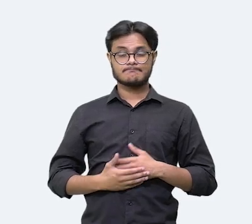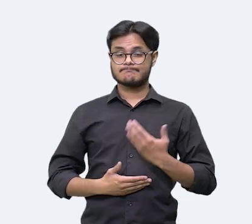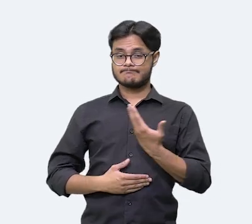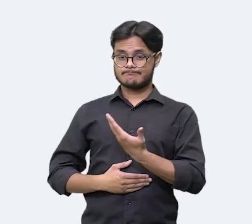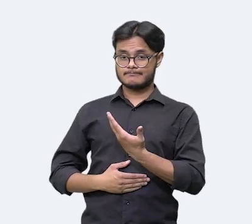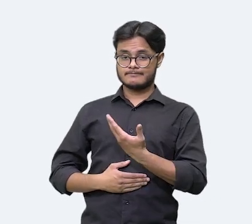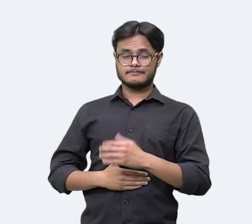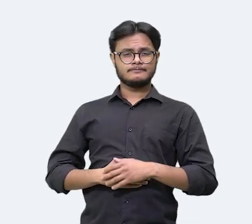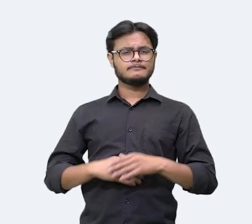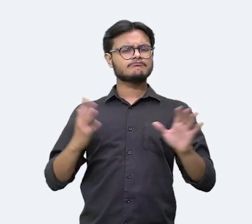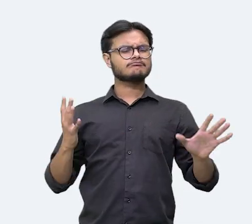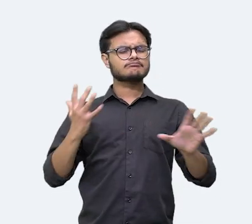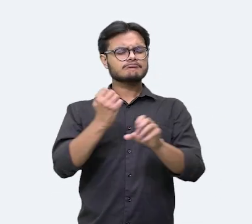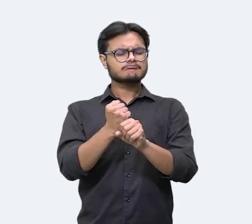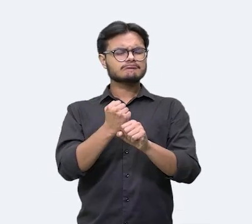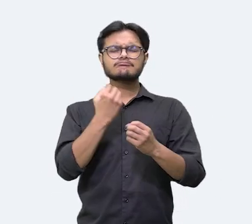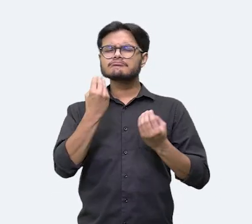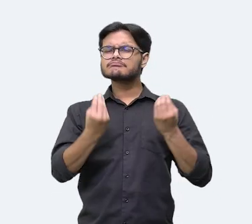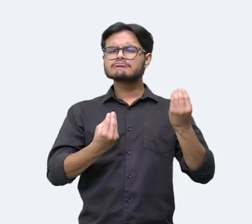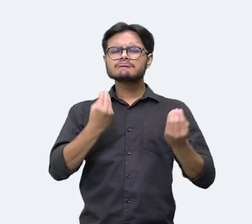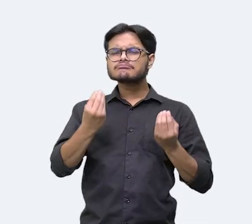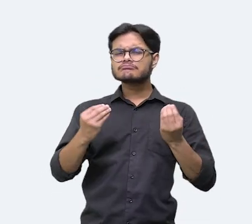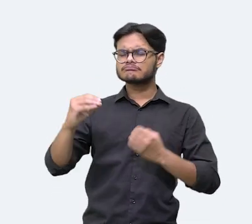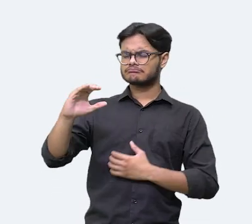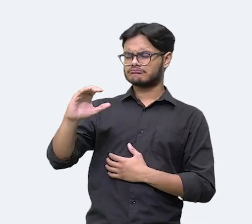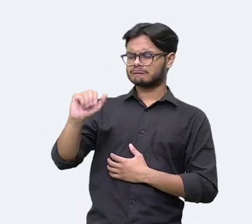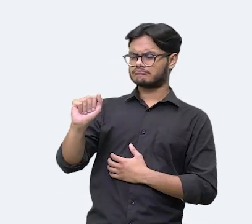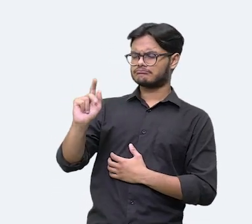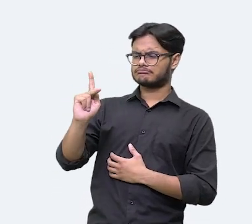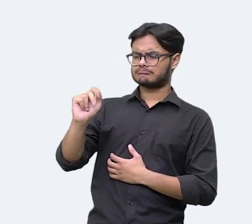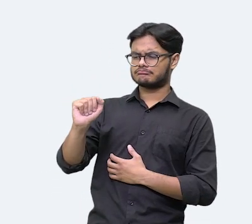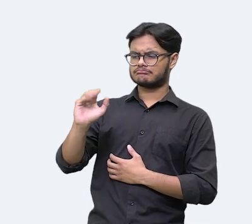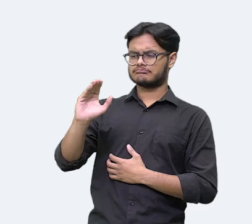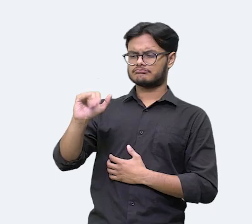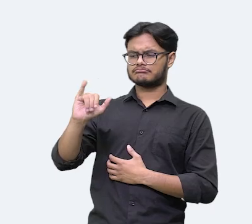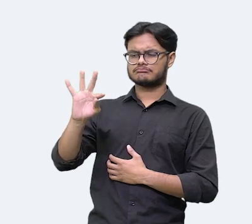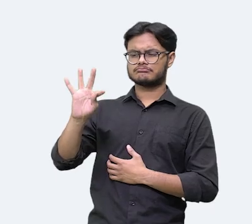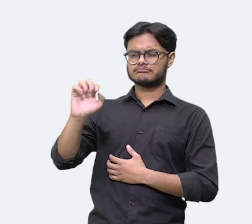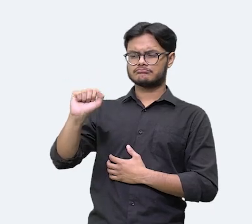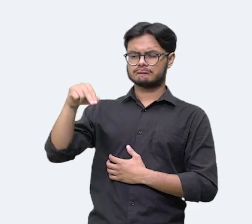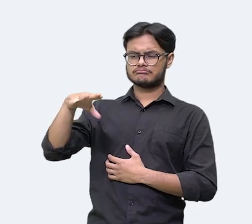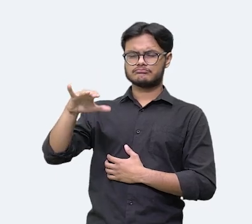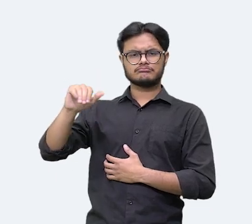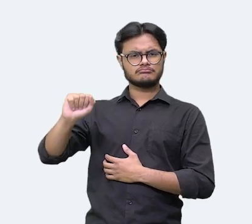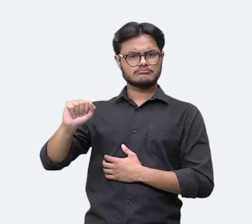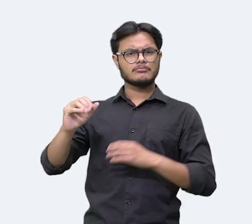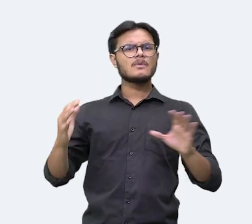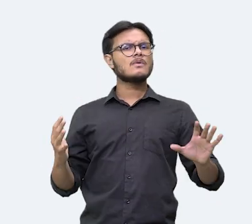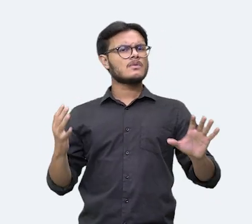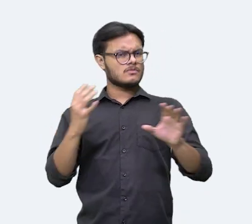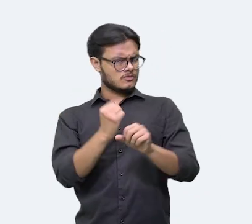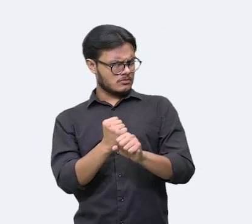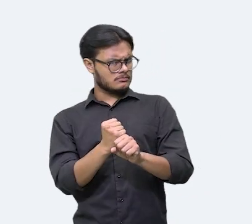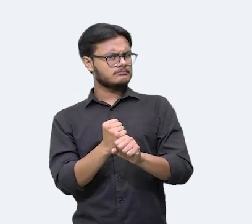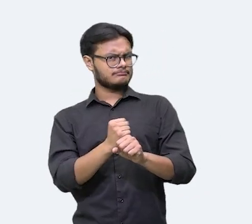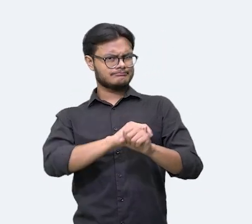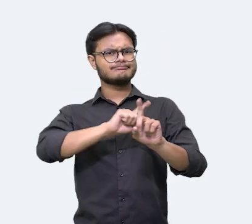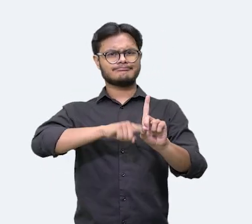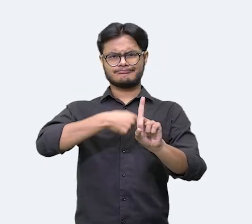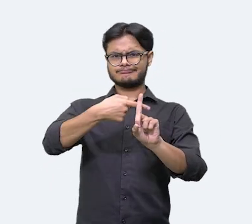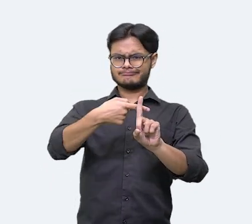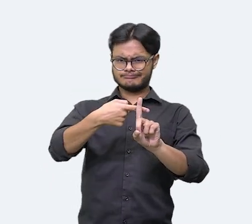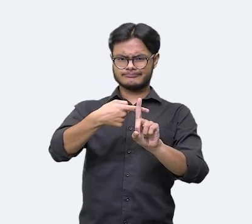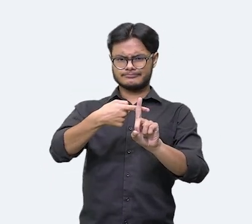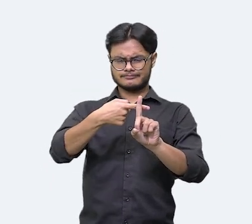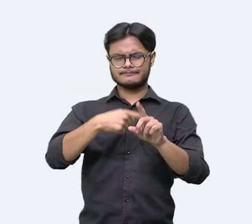para nós calcularmos a capacitância equivalente, aqui nós temos que somar os inversos de cada uma das capacitâncias,